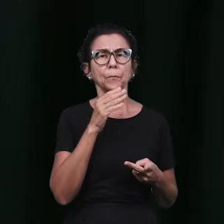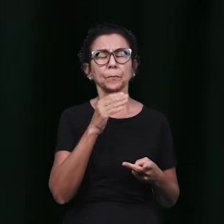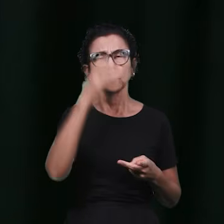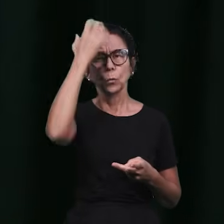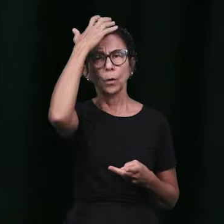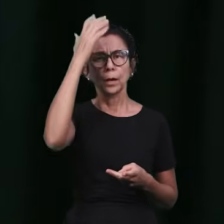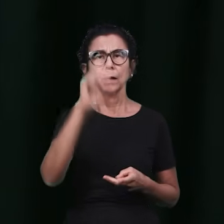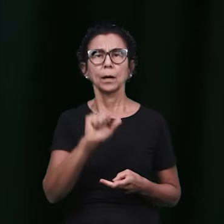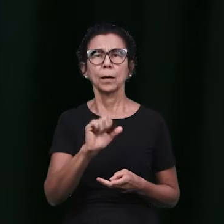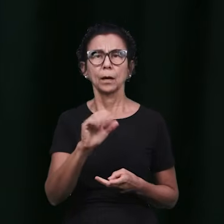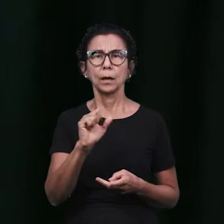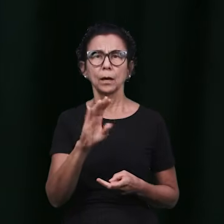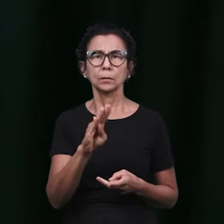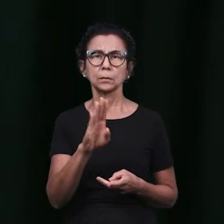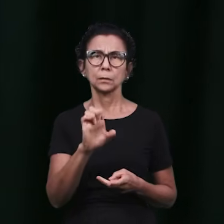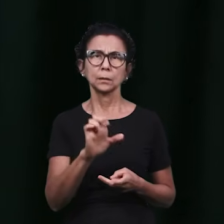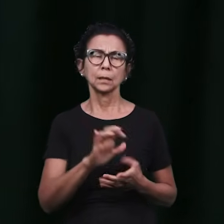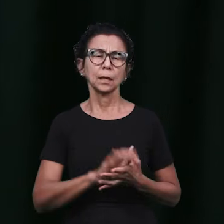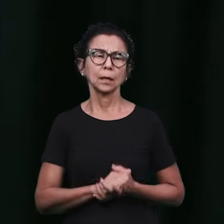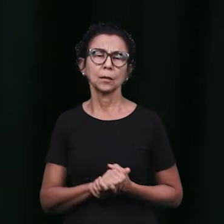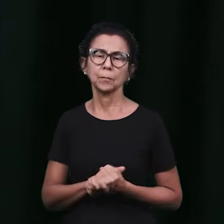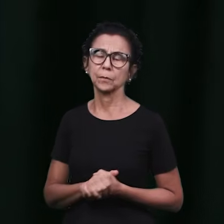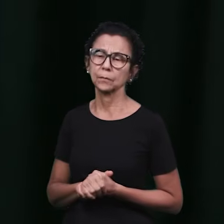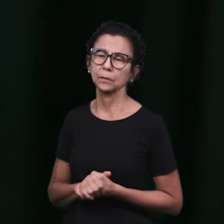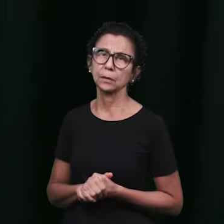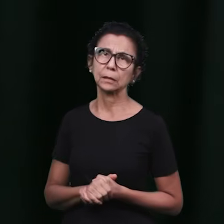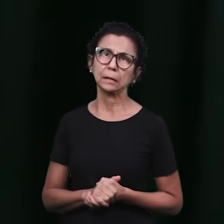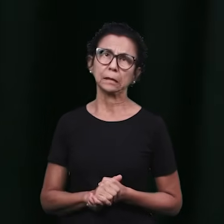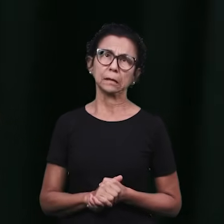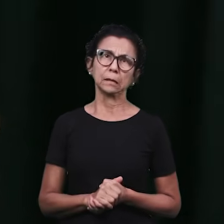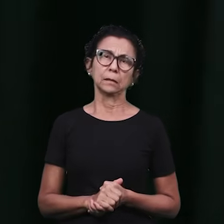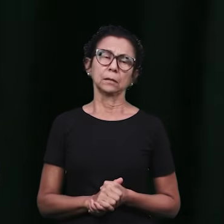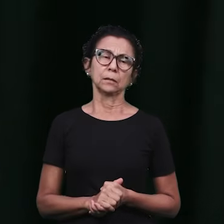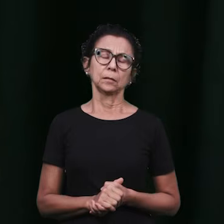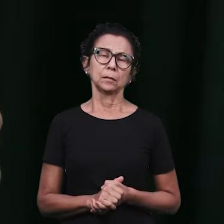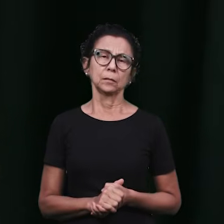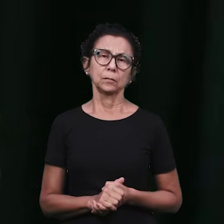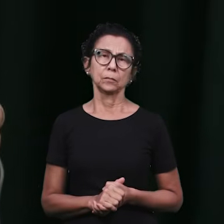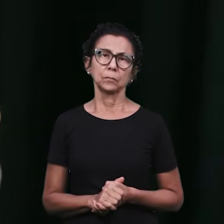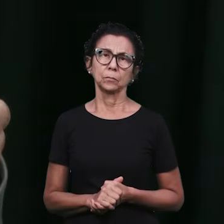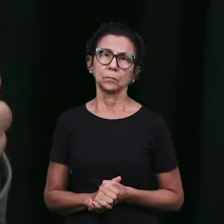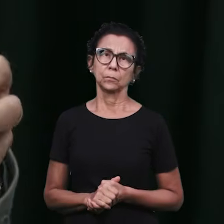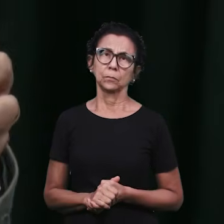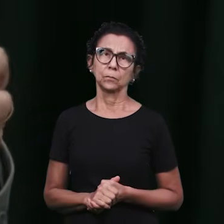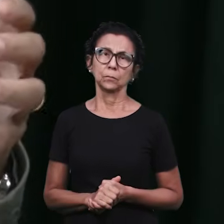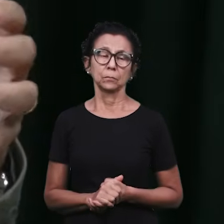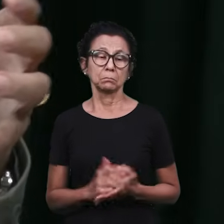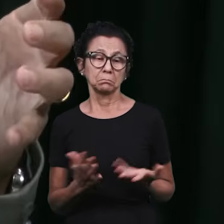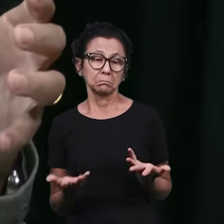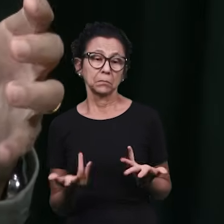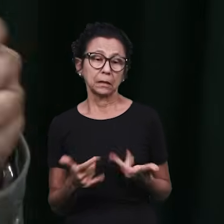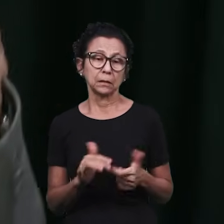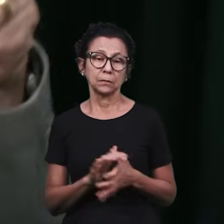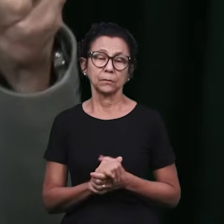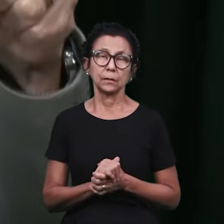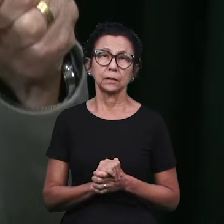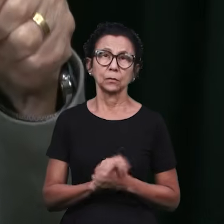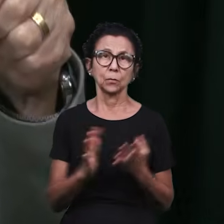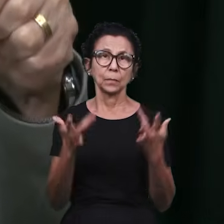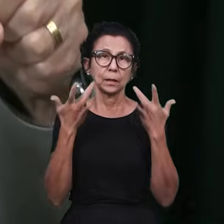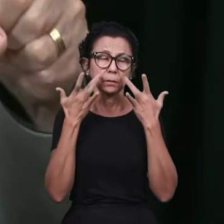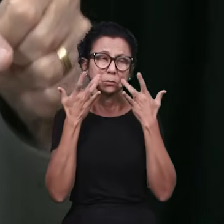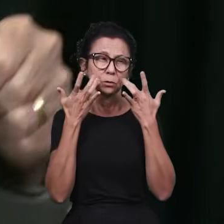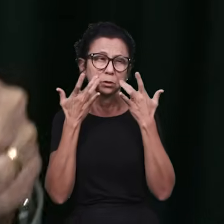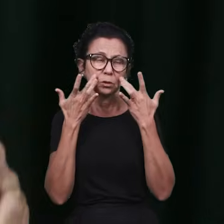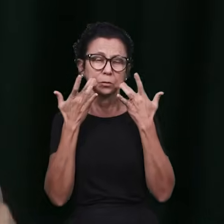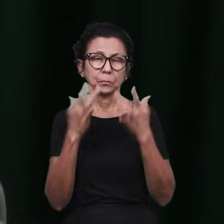olha, com este chifre ferirás". Ele até usou ali um teatro ali, pegou um chifre,